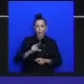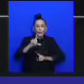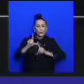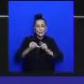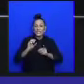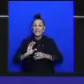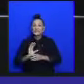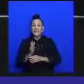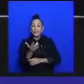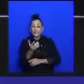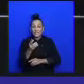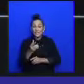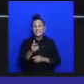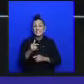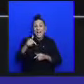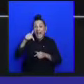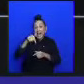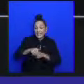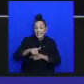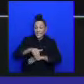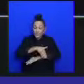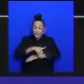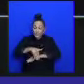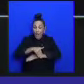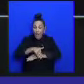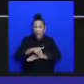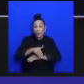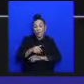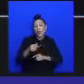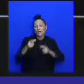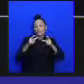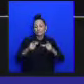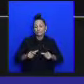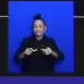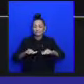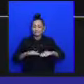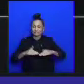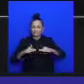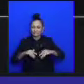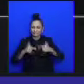Os sorteios acontecem diretamente aqui no Espaço da Sorte.